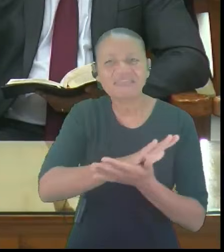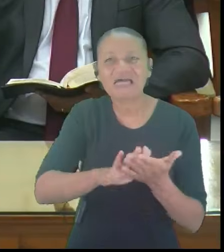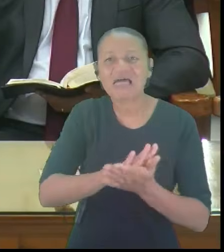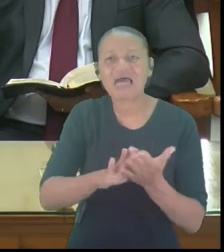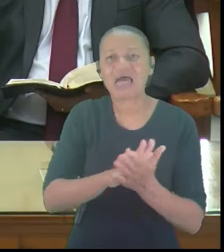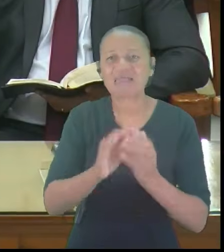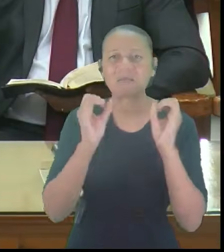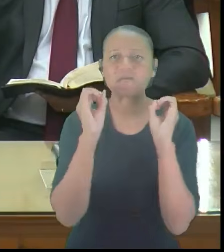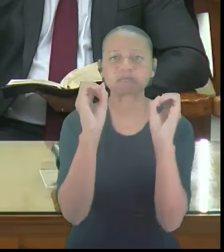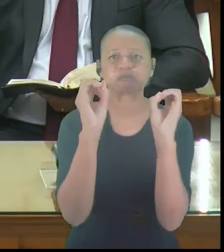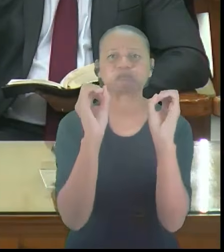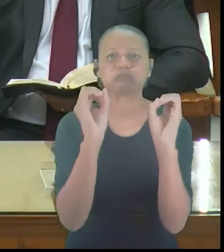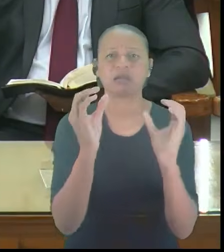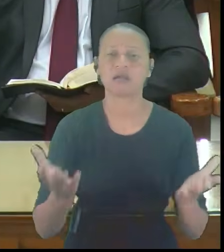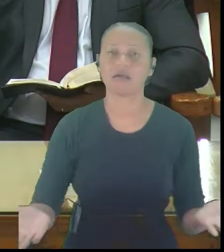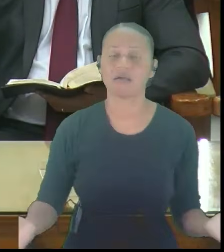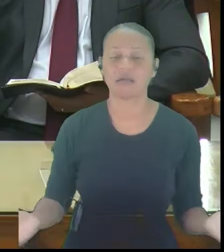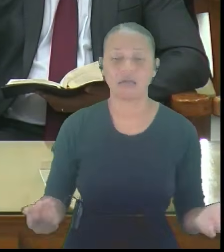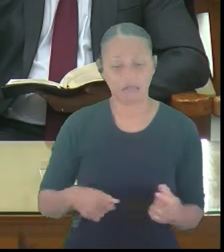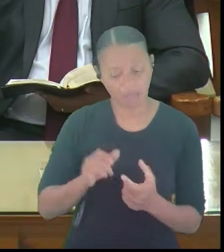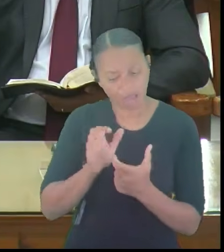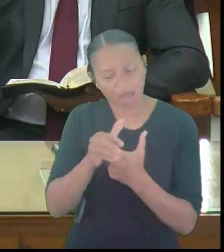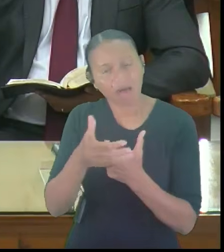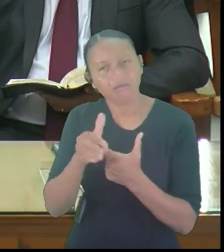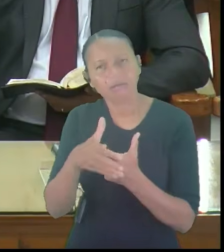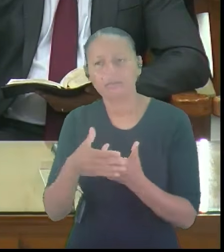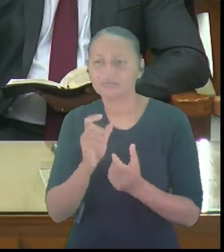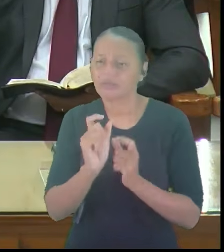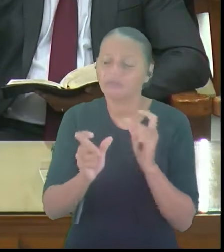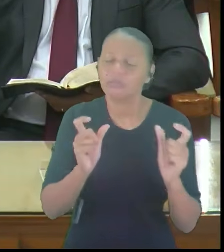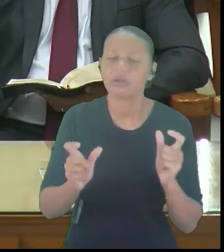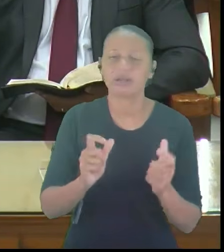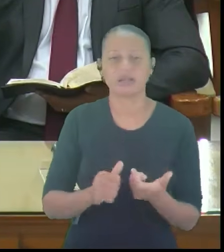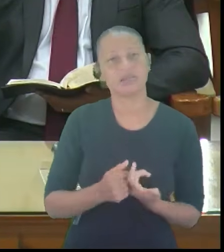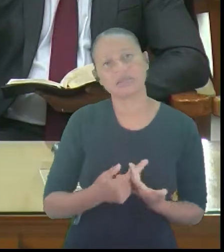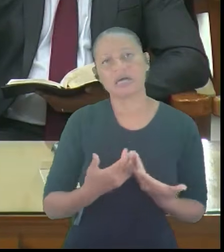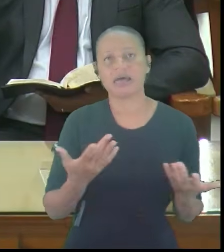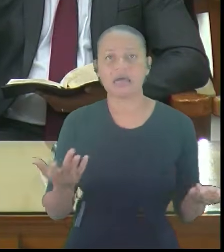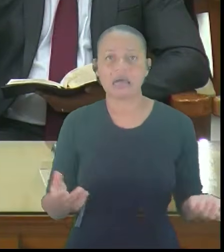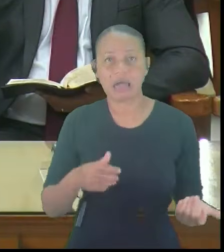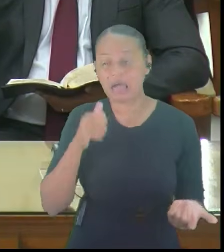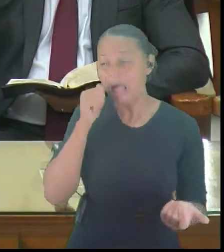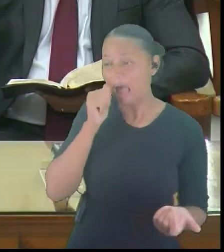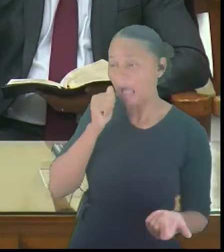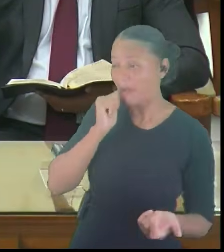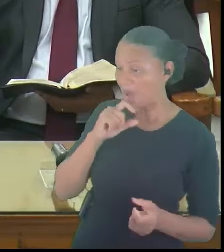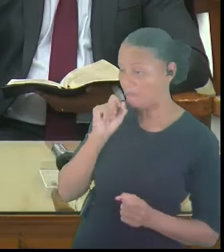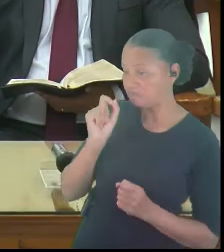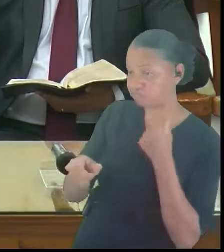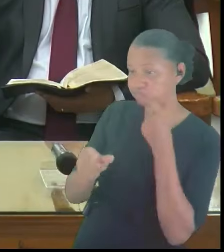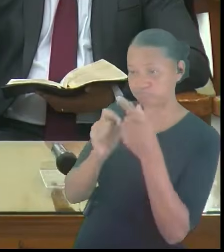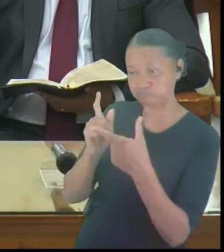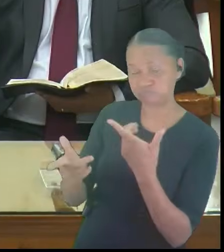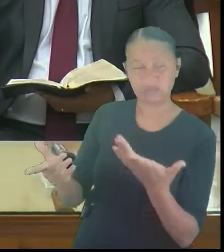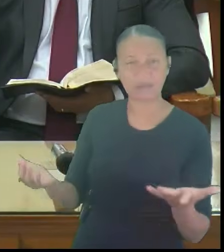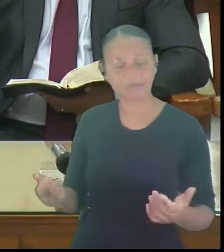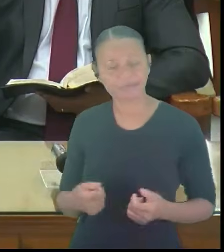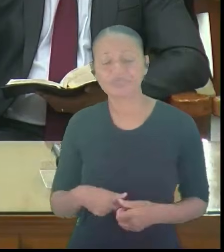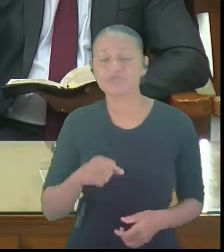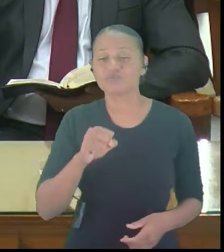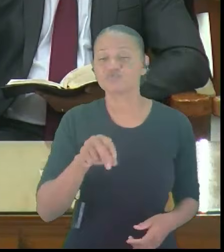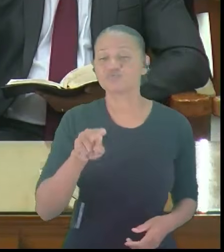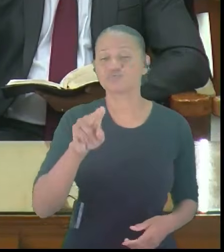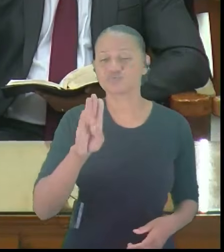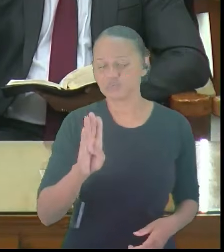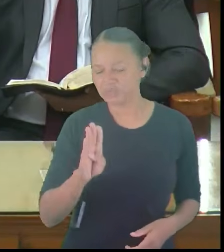nunca. A etimologia das palavras. Submissão não é a mulher ser escorraçada. Submissão não